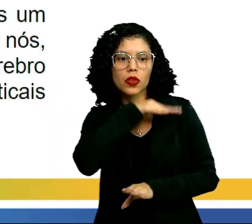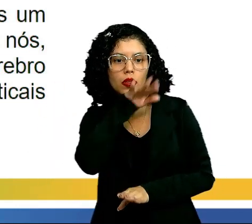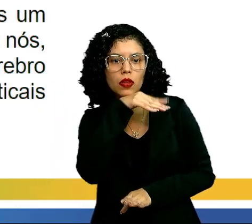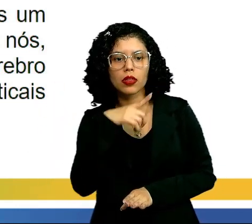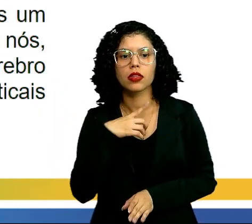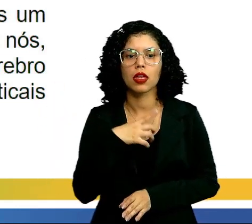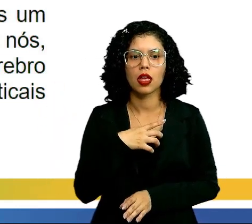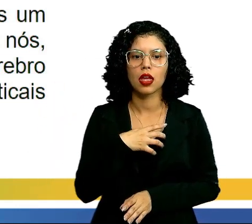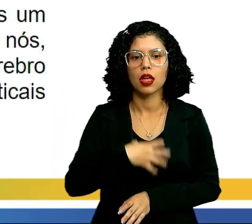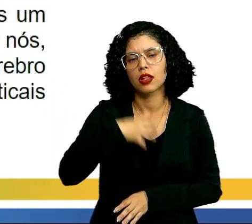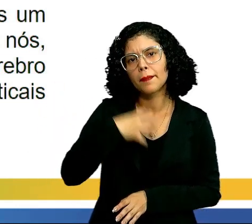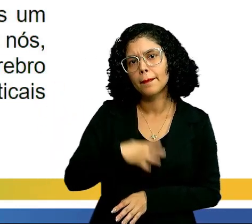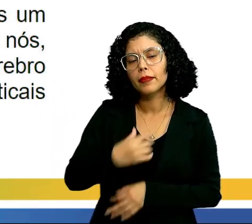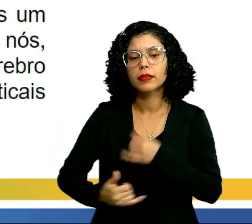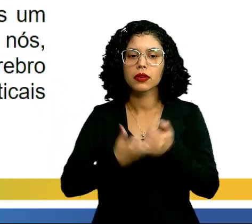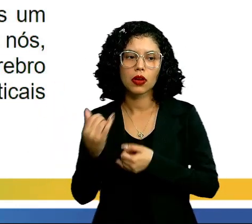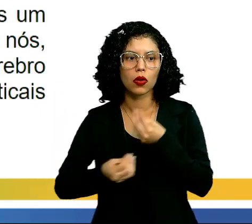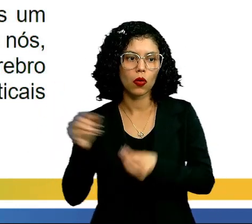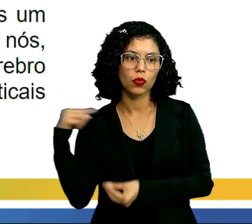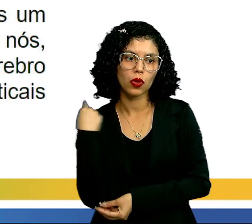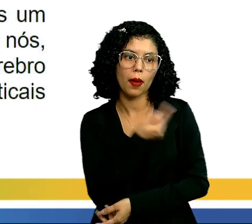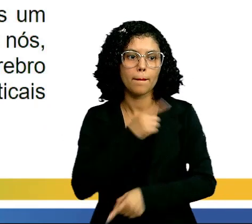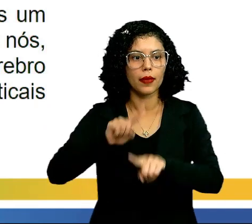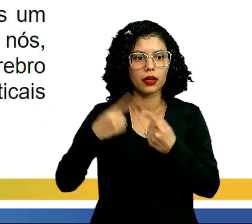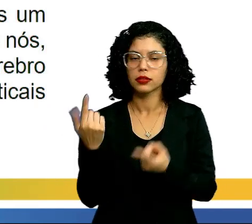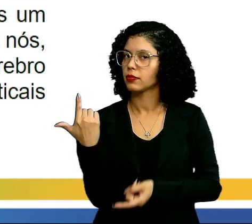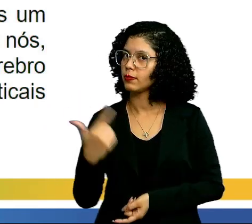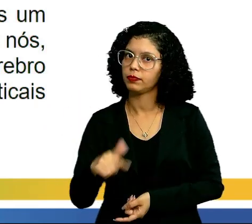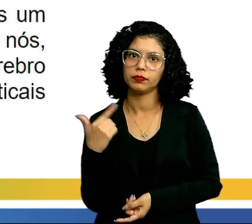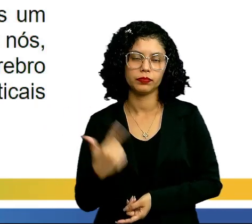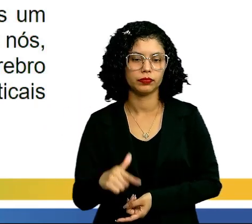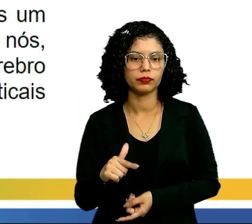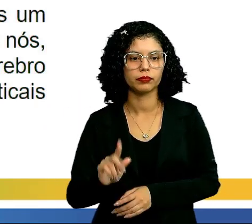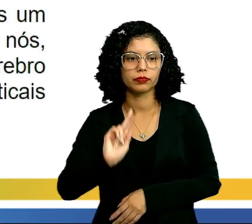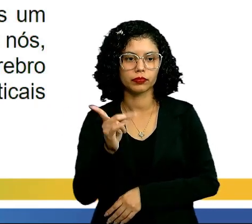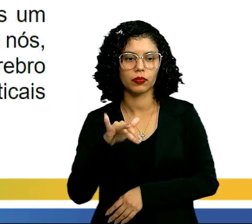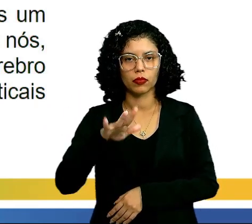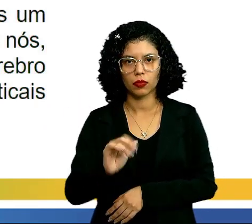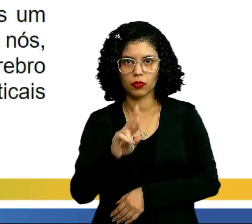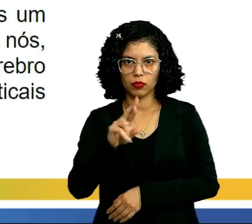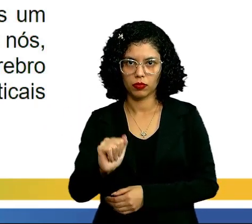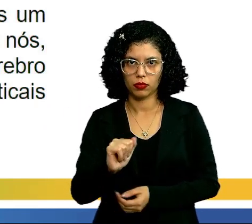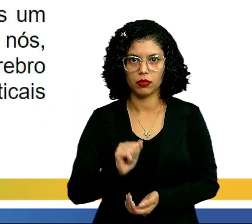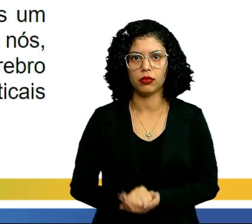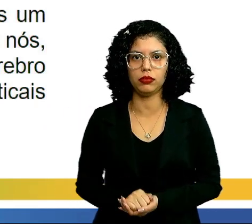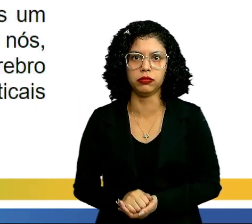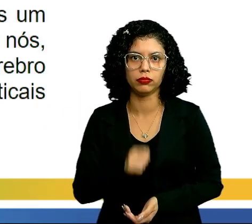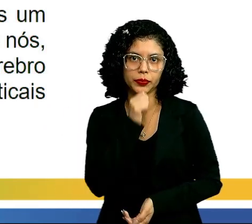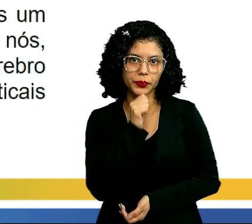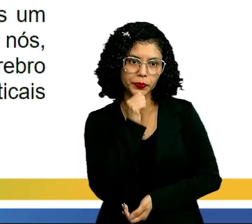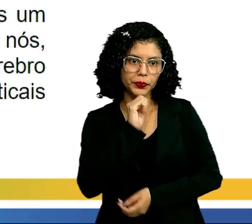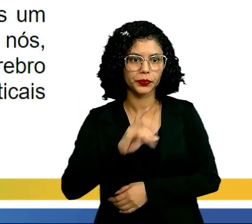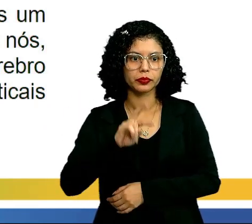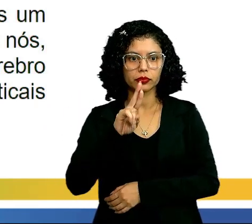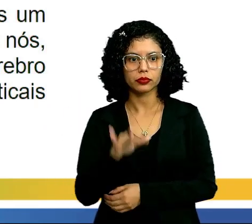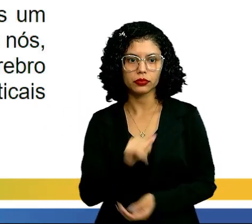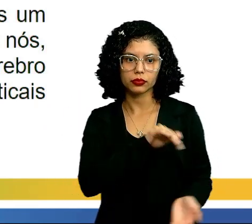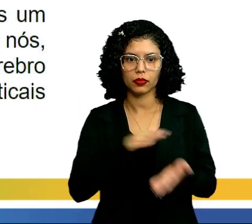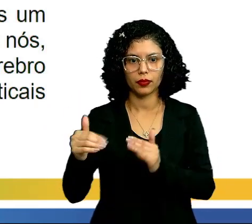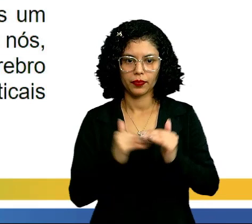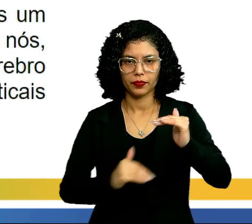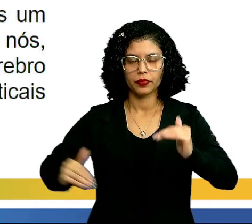o senso da brincadeira como nós, mas não têm o senso de humor. O córtex, a